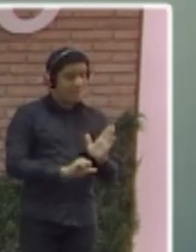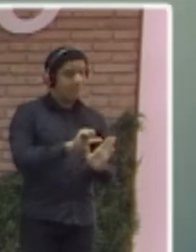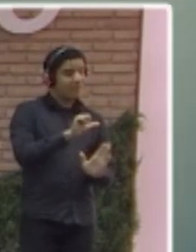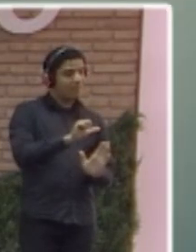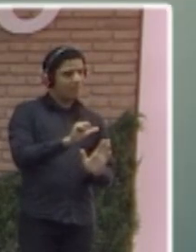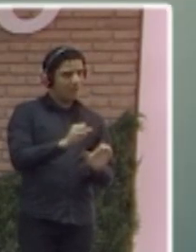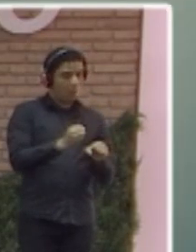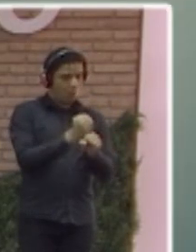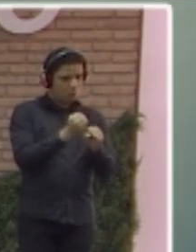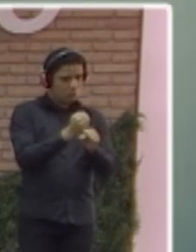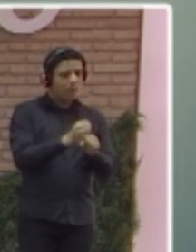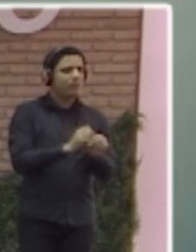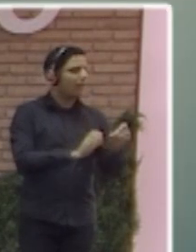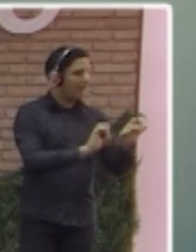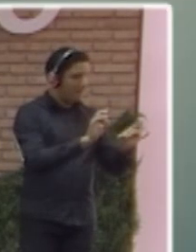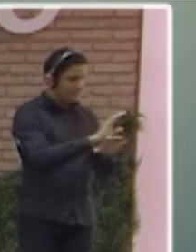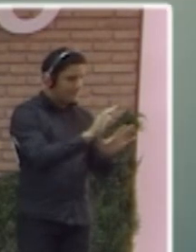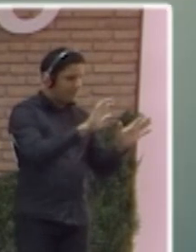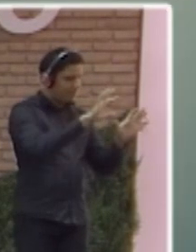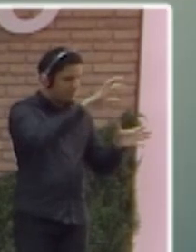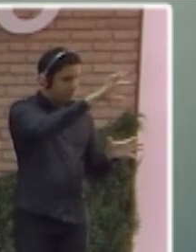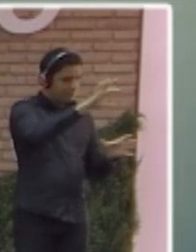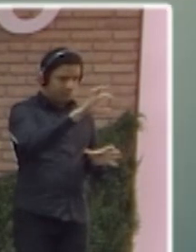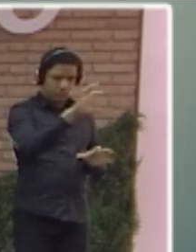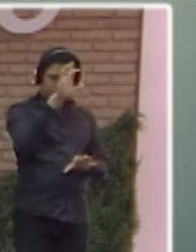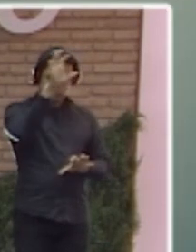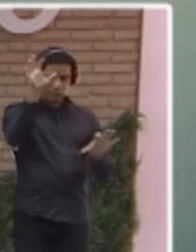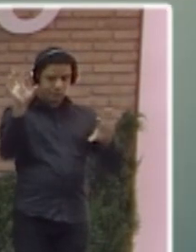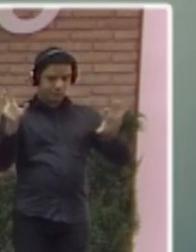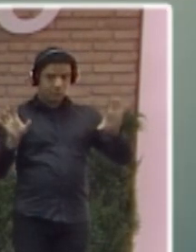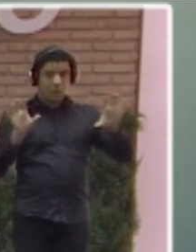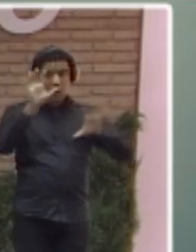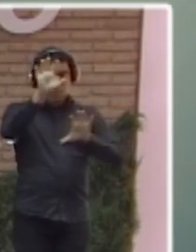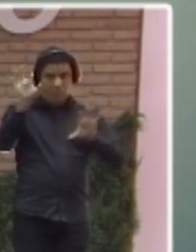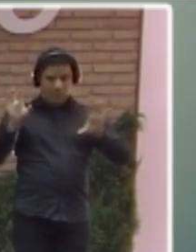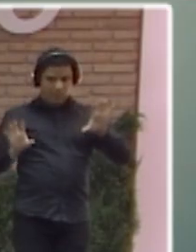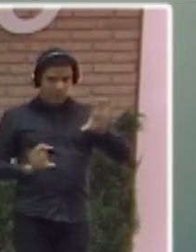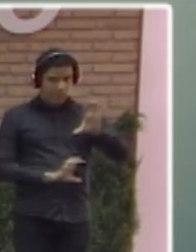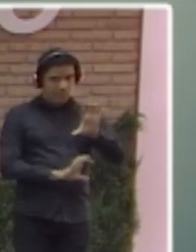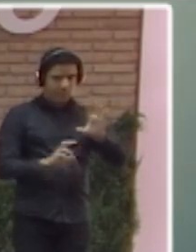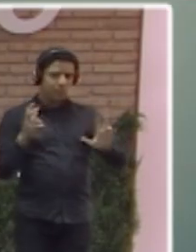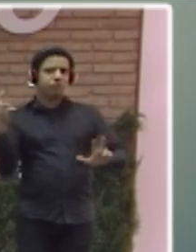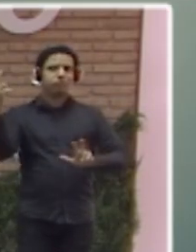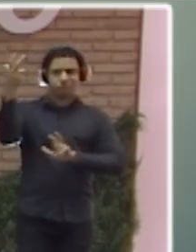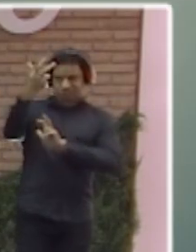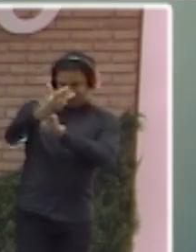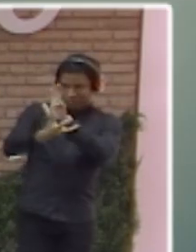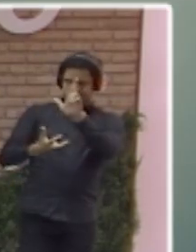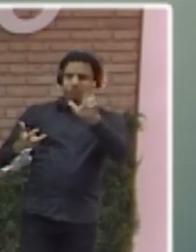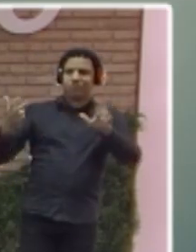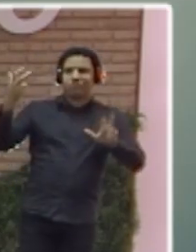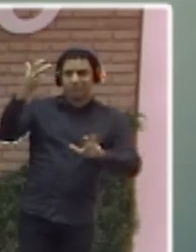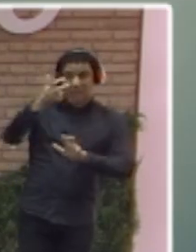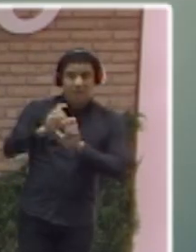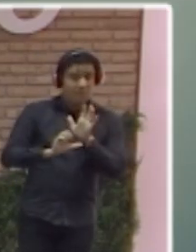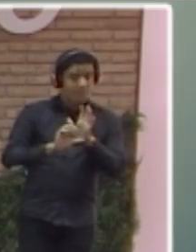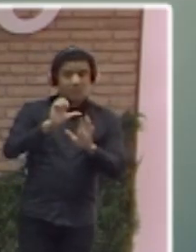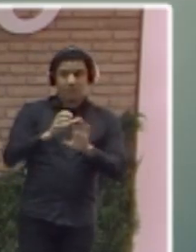no mundo inteiro. Hoje a gente encontra em várias cidades do mundo. E ela também marcou o começo da